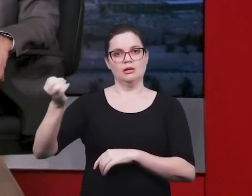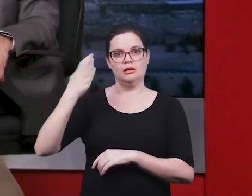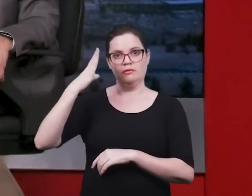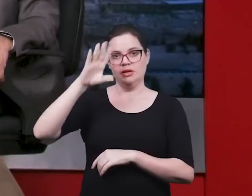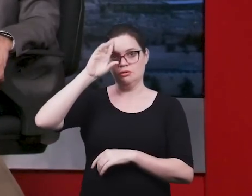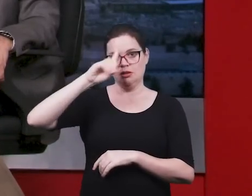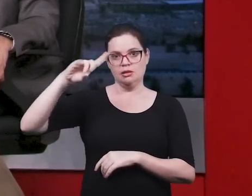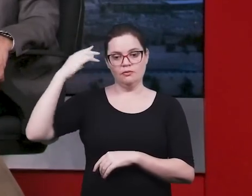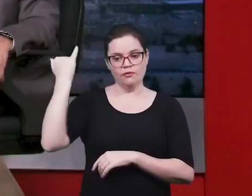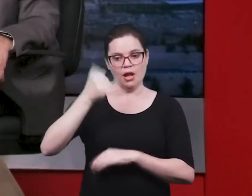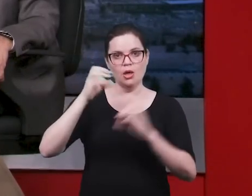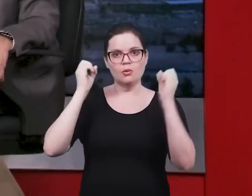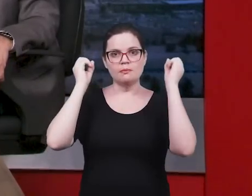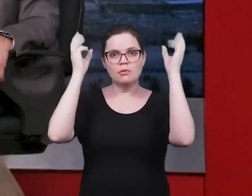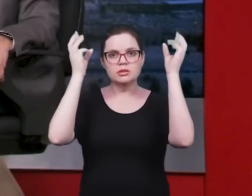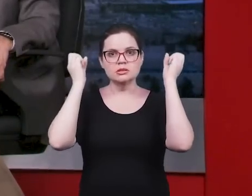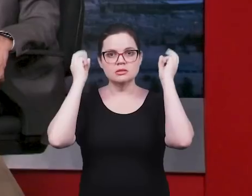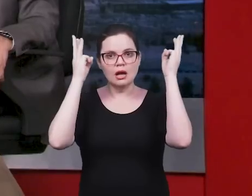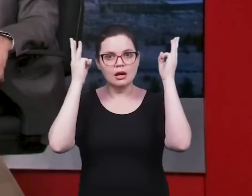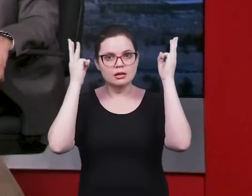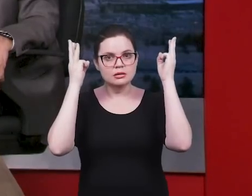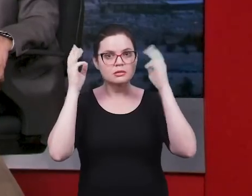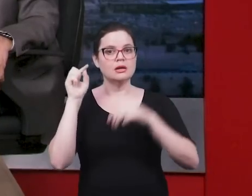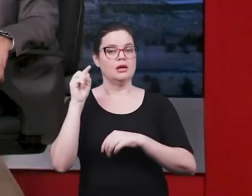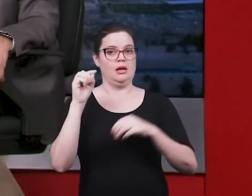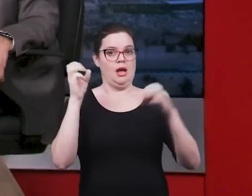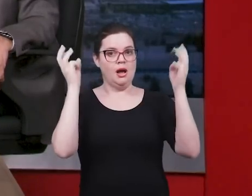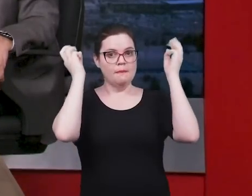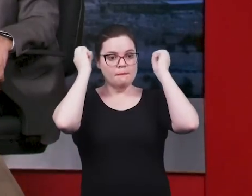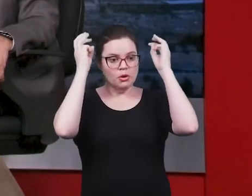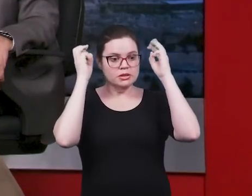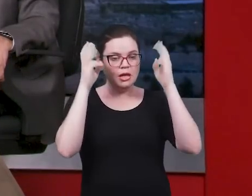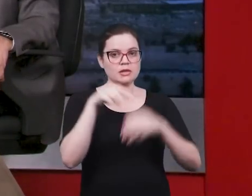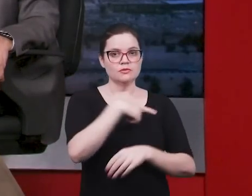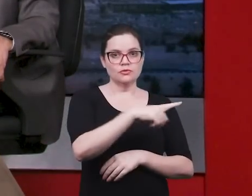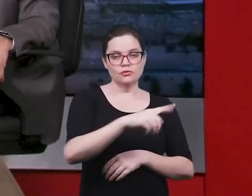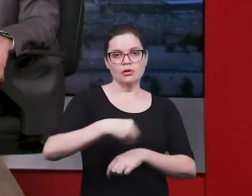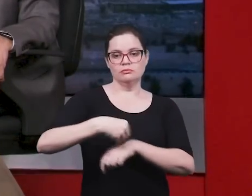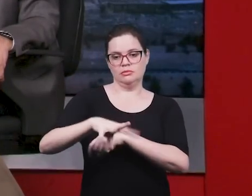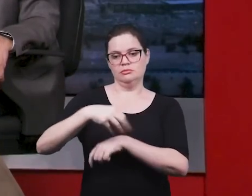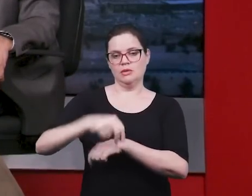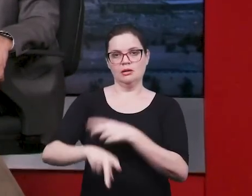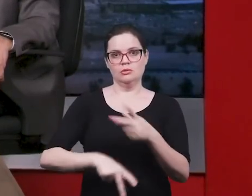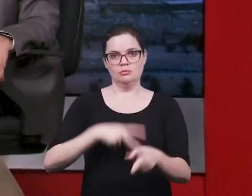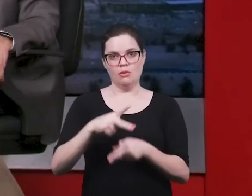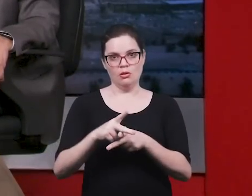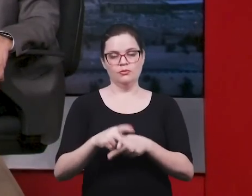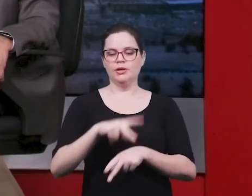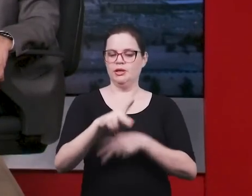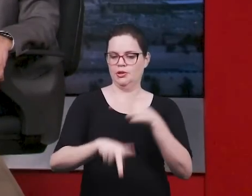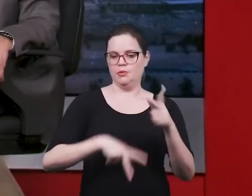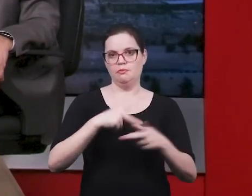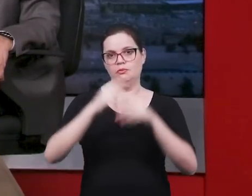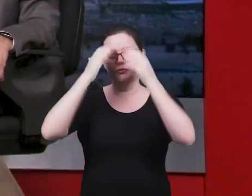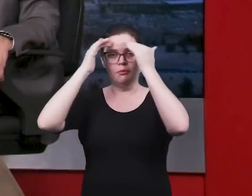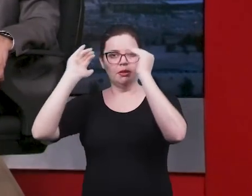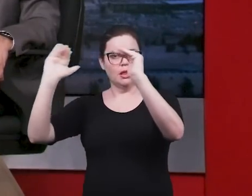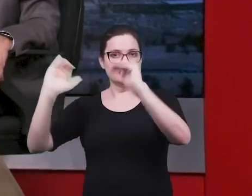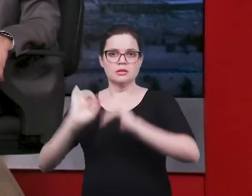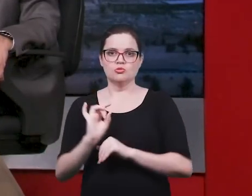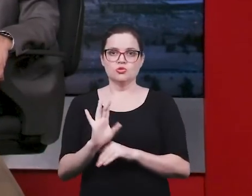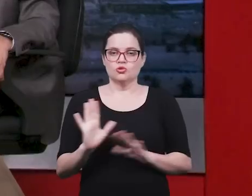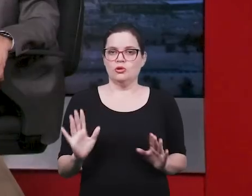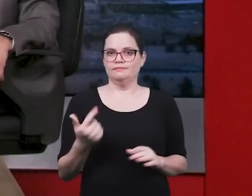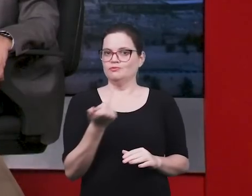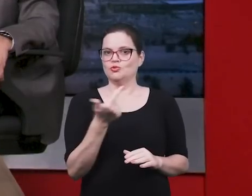de Deus, em que Exato. o Senhor deu a Moisés e Moisés repassou ao povo e eles colocaram em prática. Mas